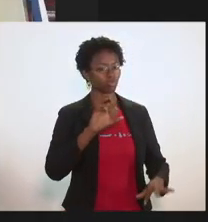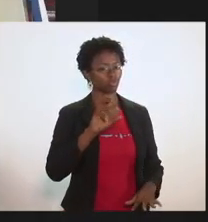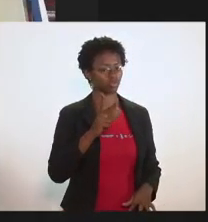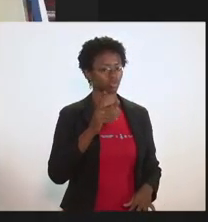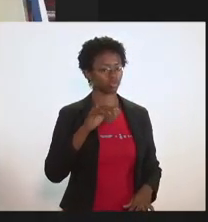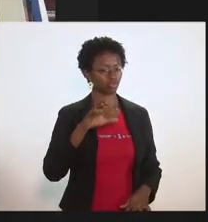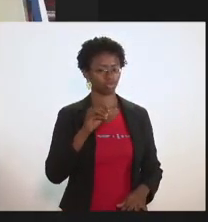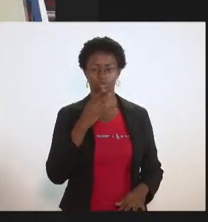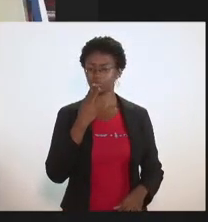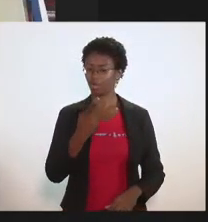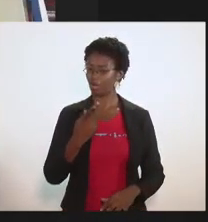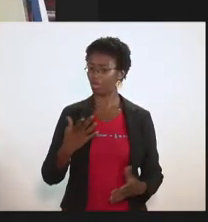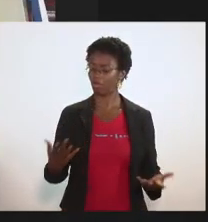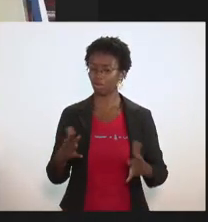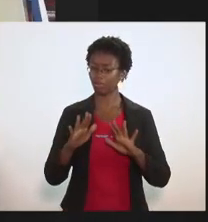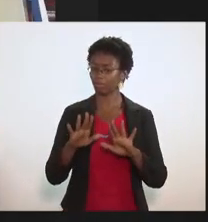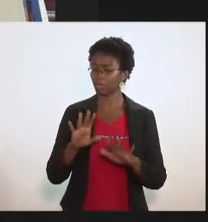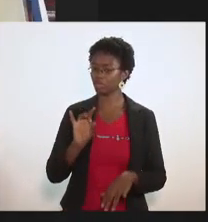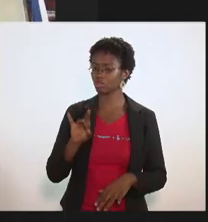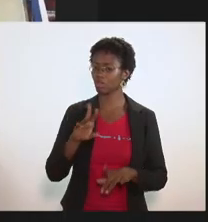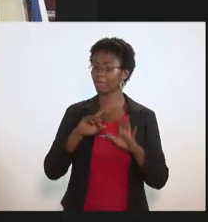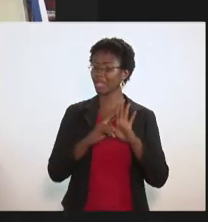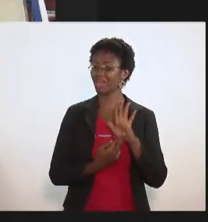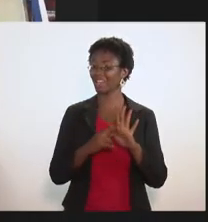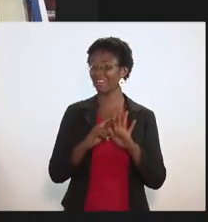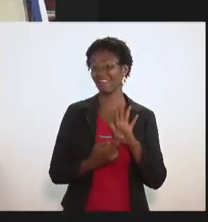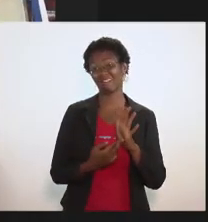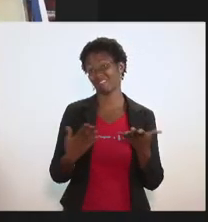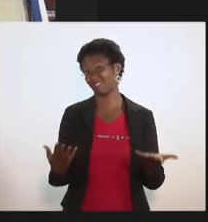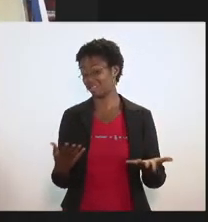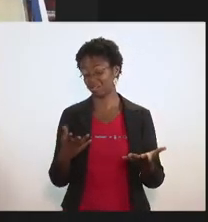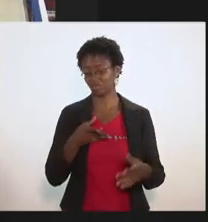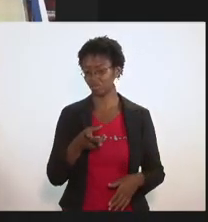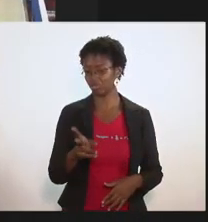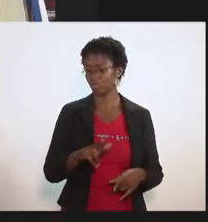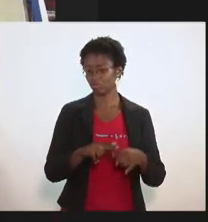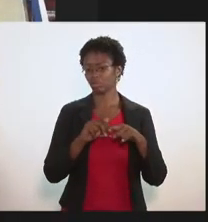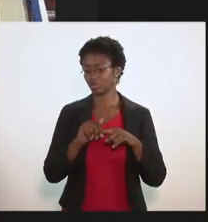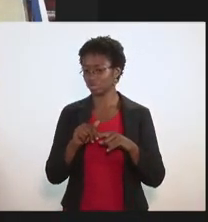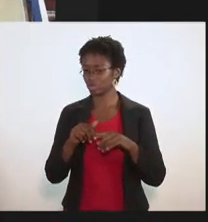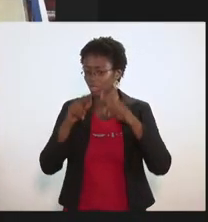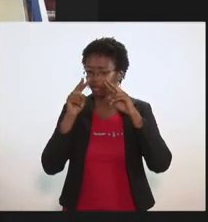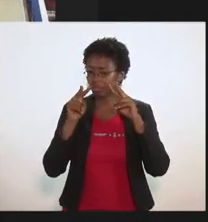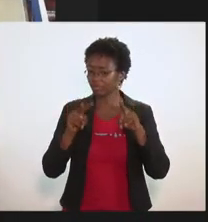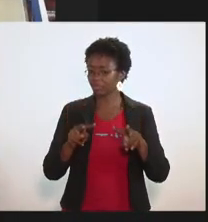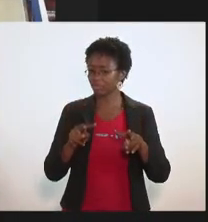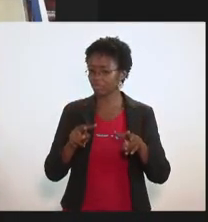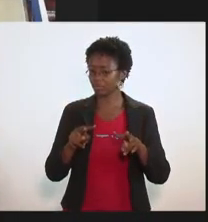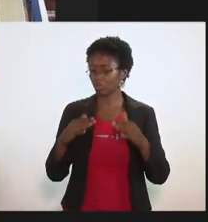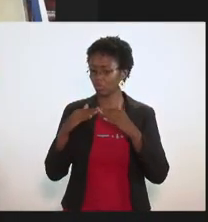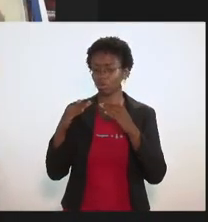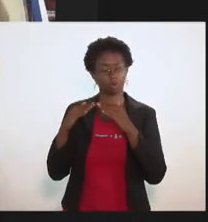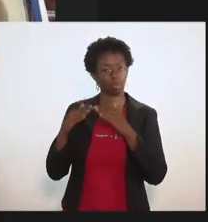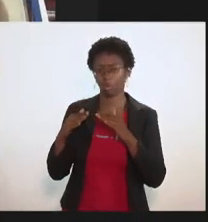discussão. E eu concordo com Vossa Excelência. É só porque o Chico Machado era debutante no tema. Então, não há problema, saudações ao